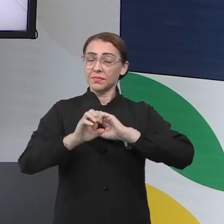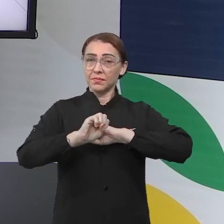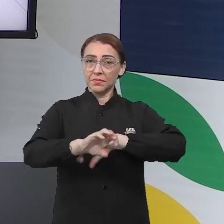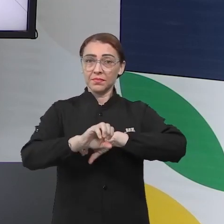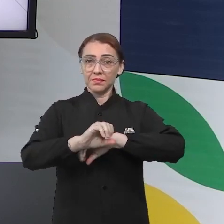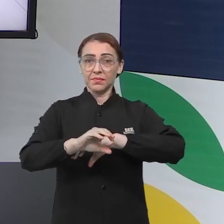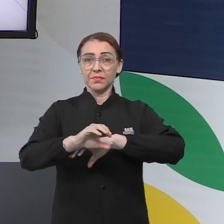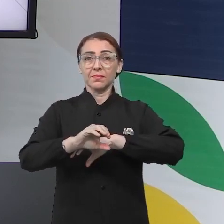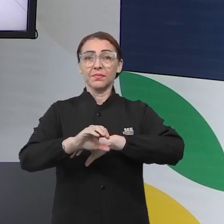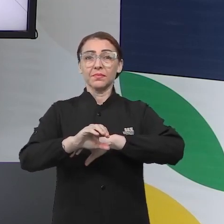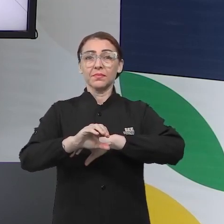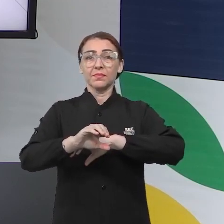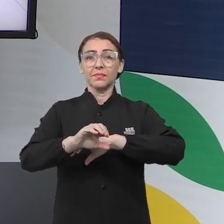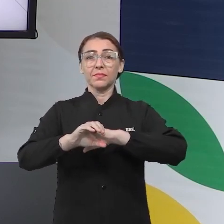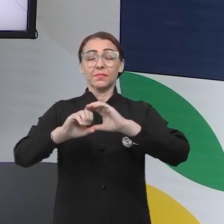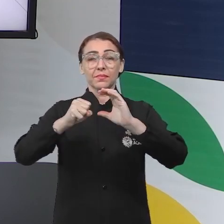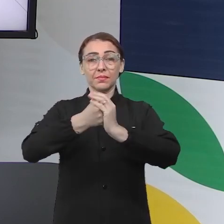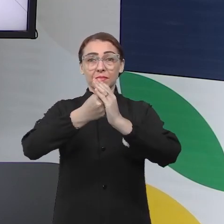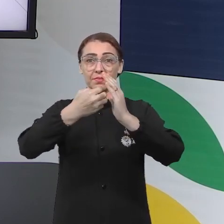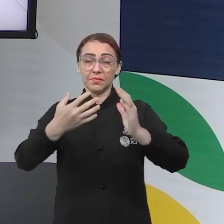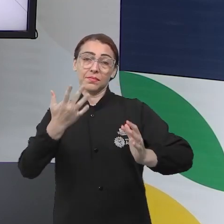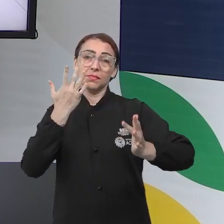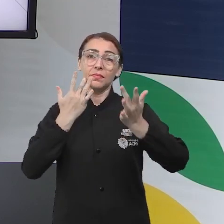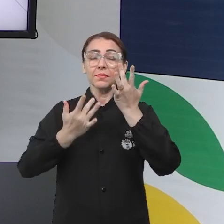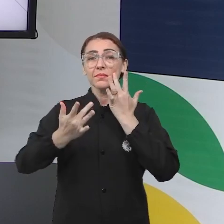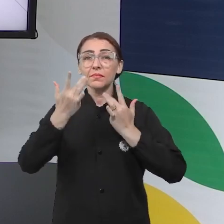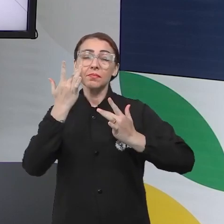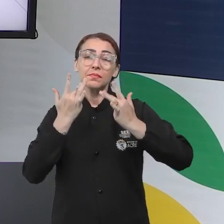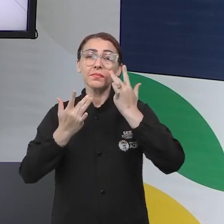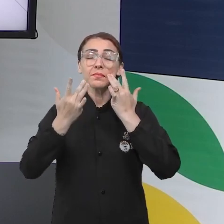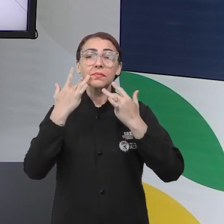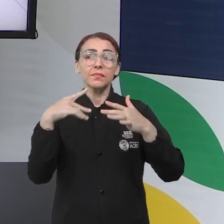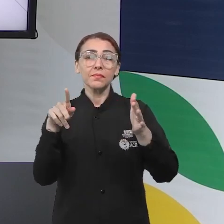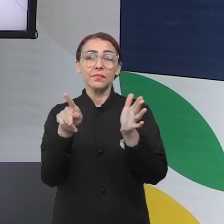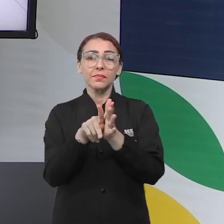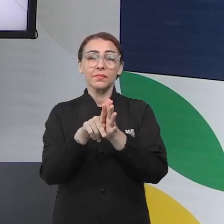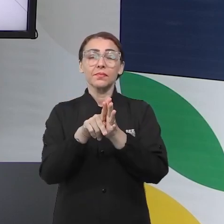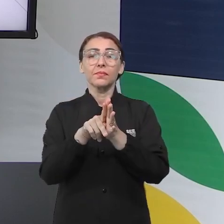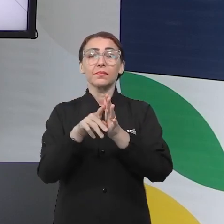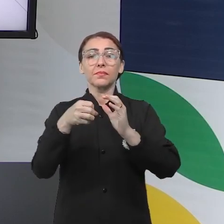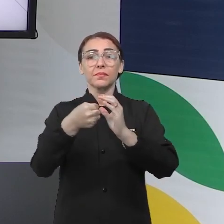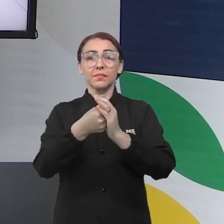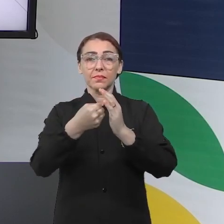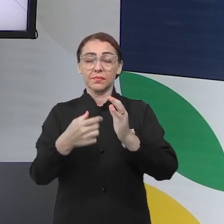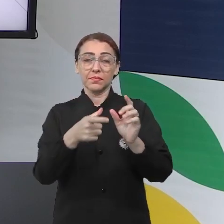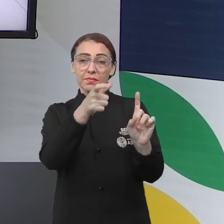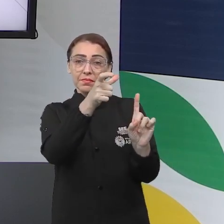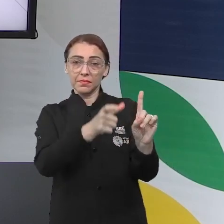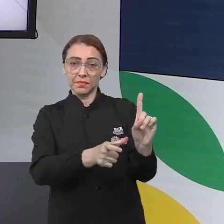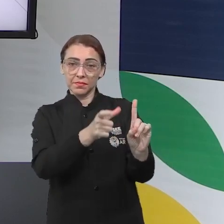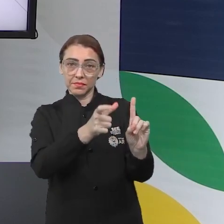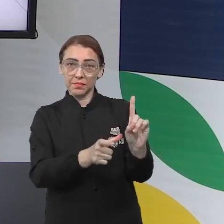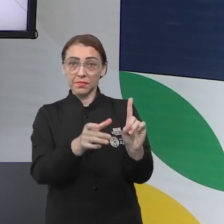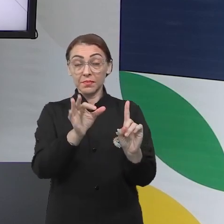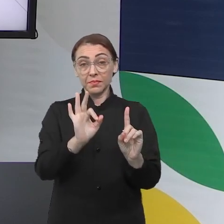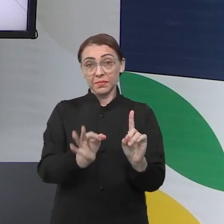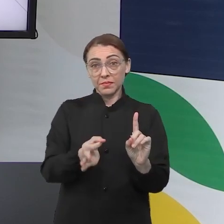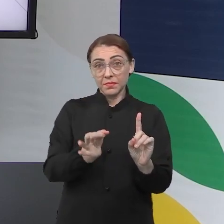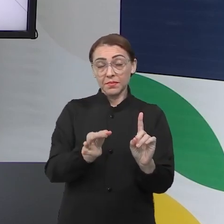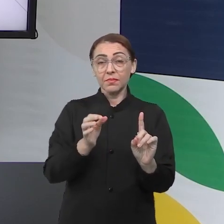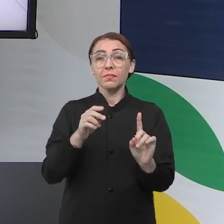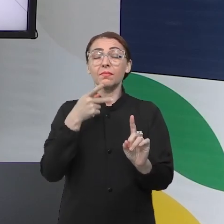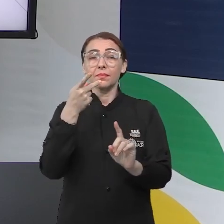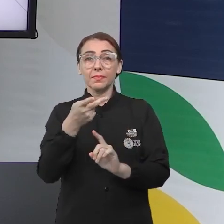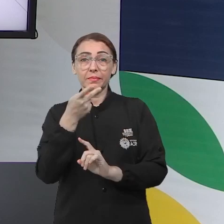é a caracterização teatral, mais especificamente a caracterização de personagens, certo? E quando a